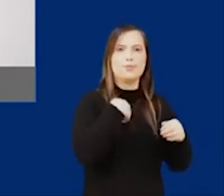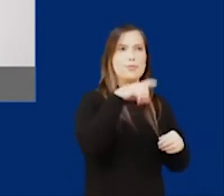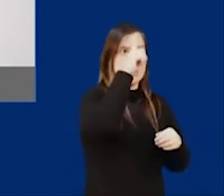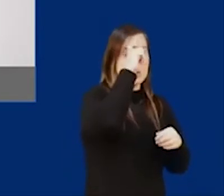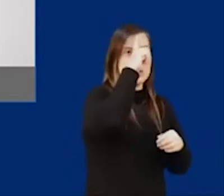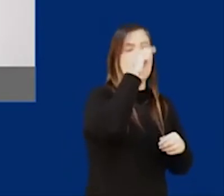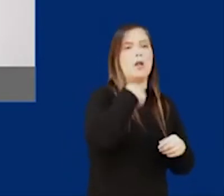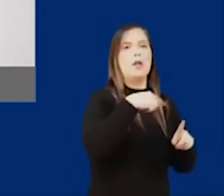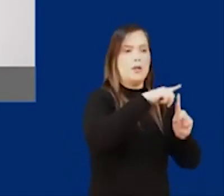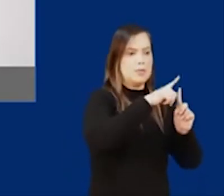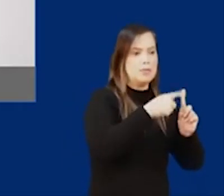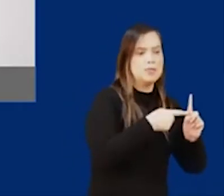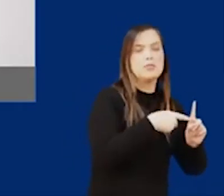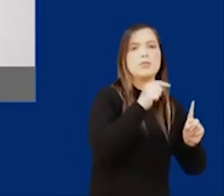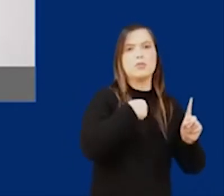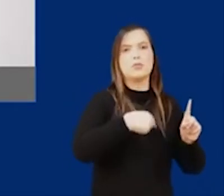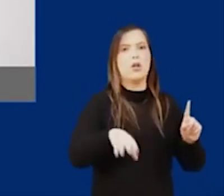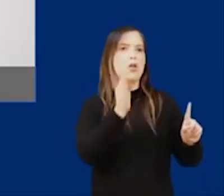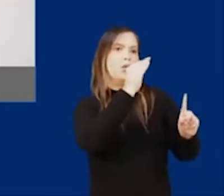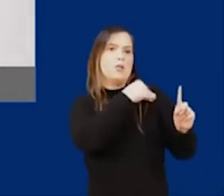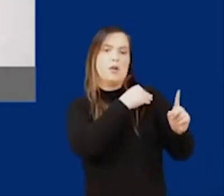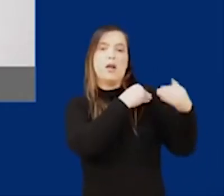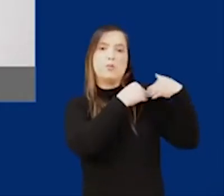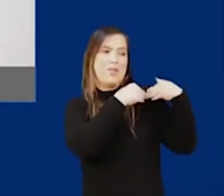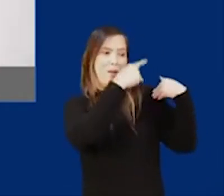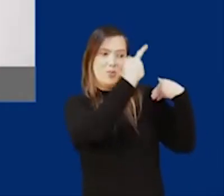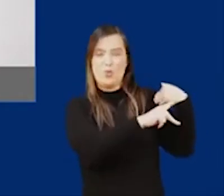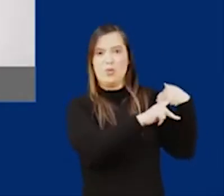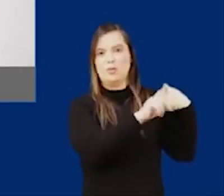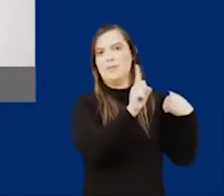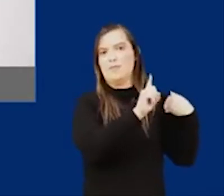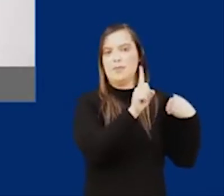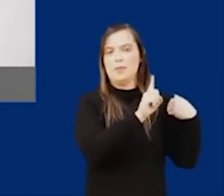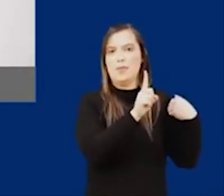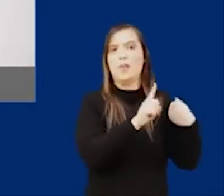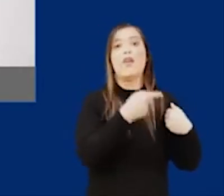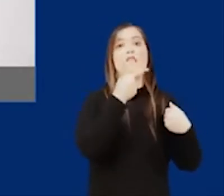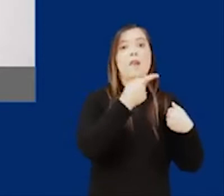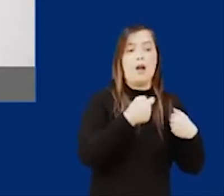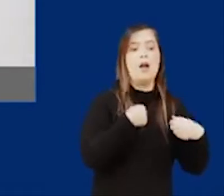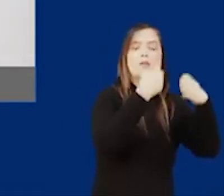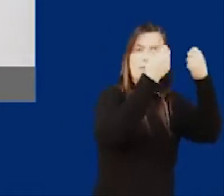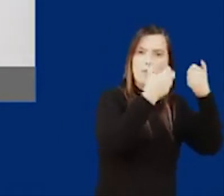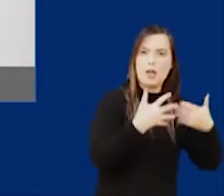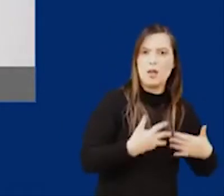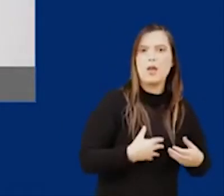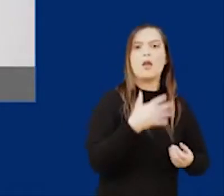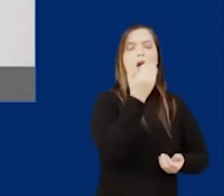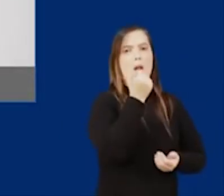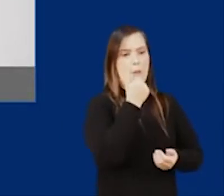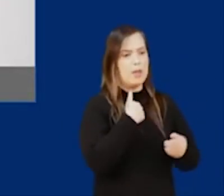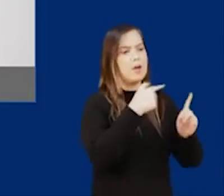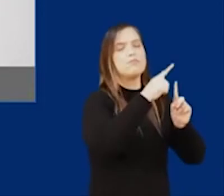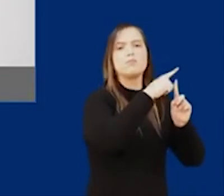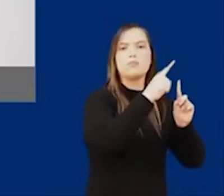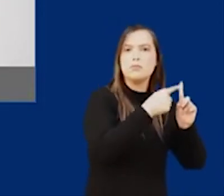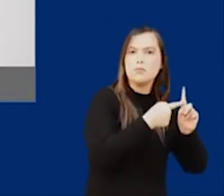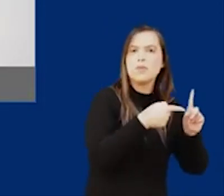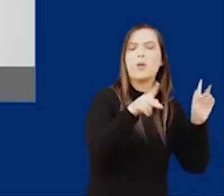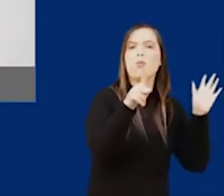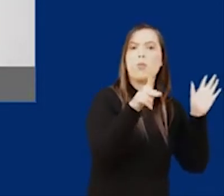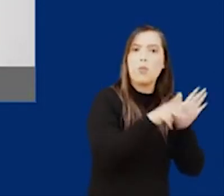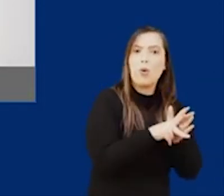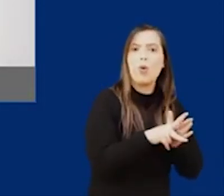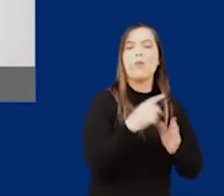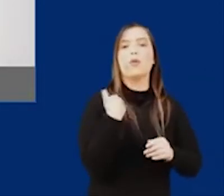exaustiva, deixando tudo para ela. Então, falar sobre a alimentação da mulher gestante, para a gente também é um lugar onde a gente